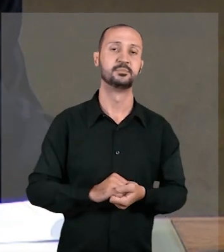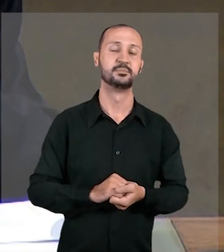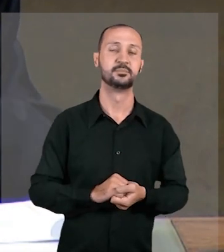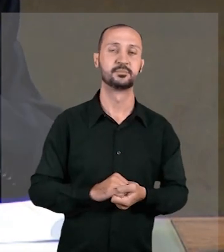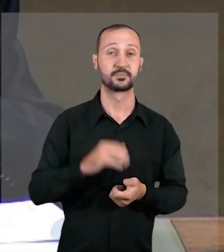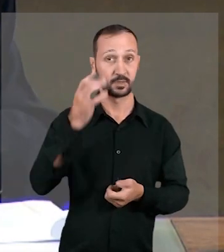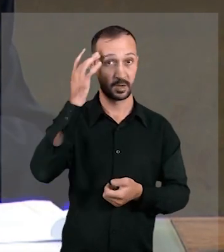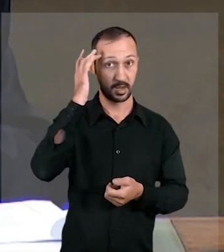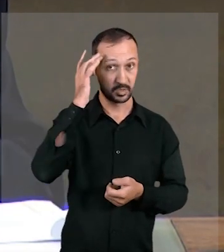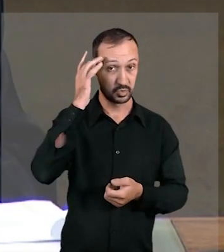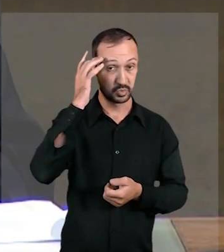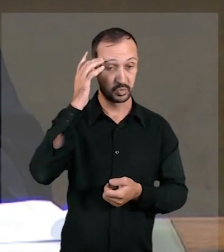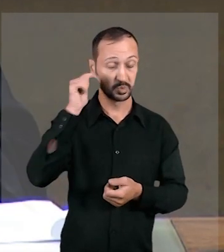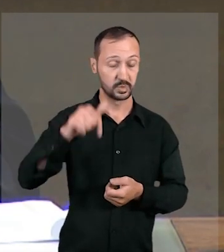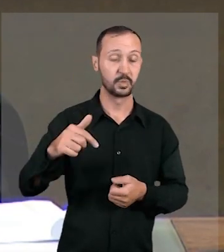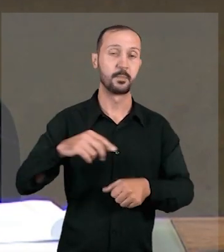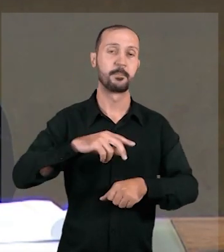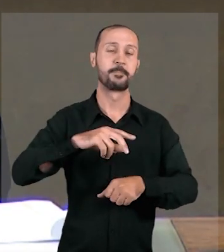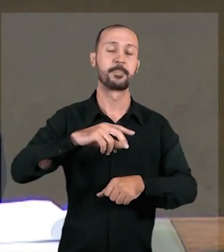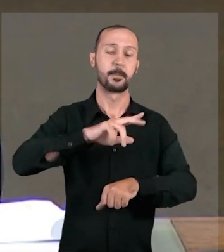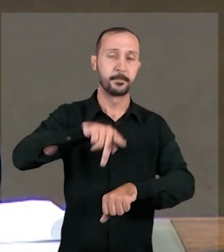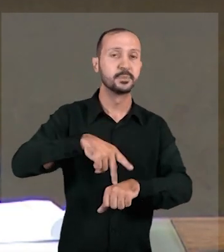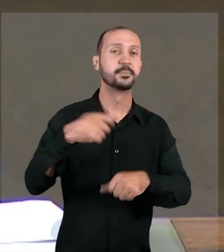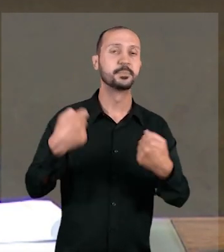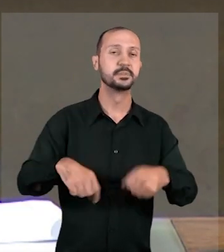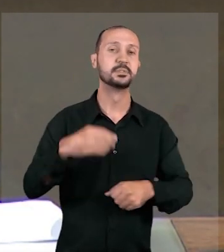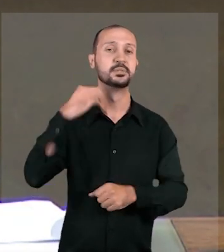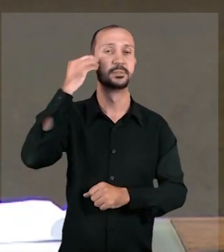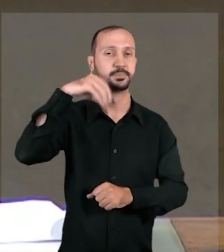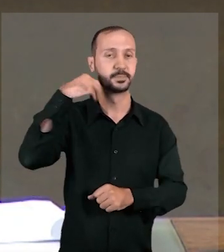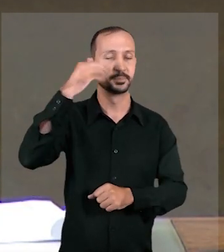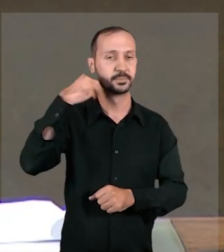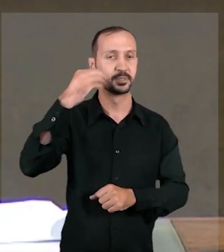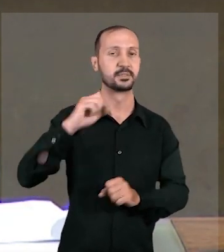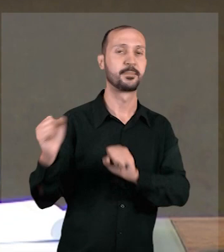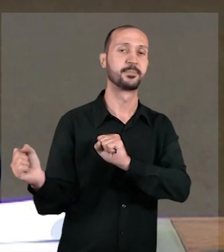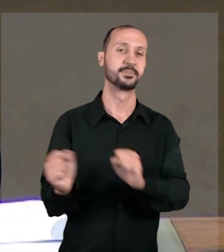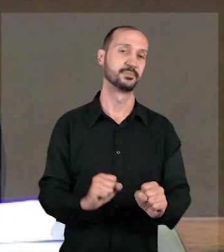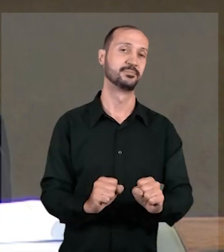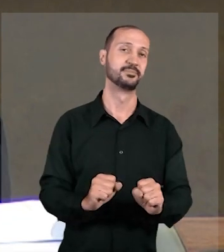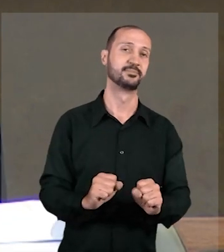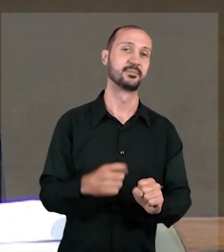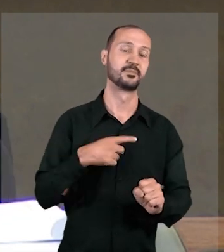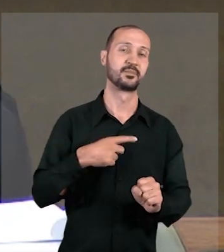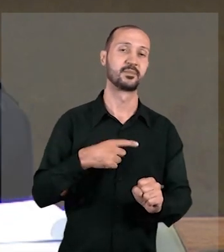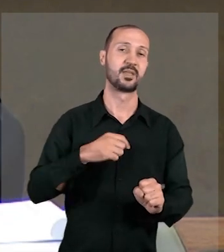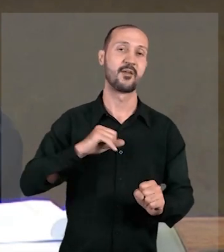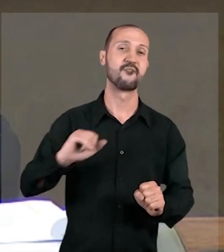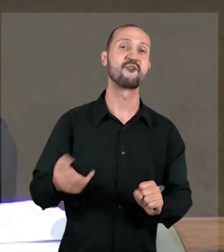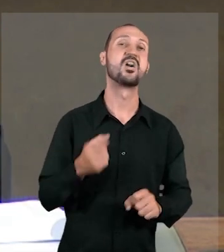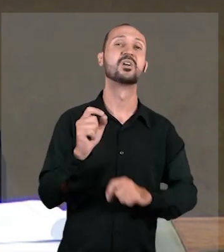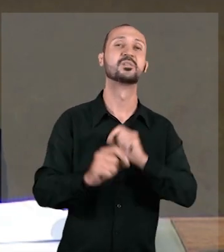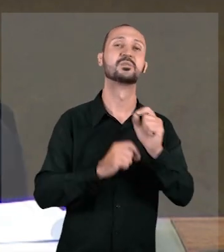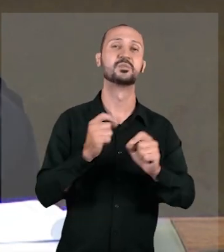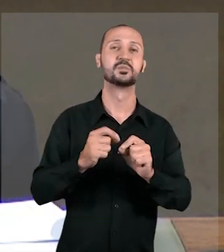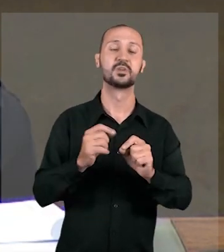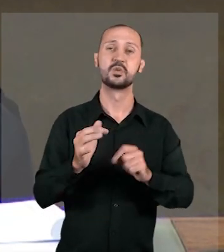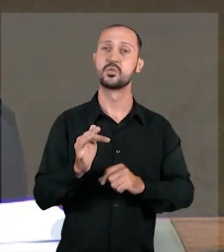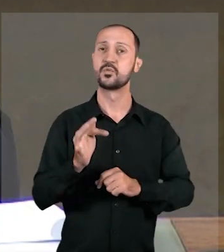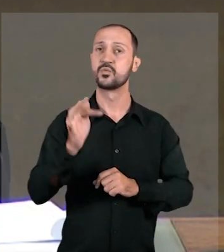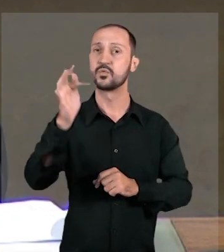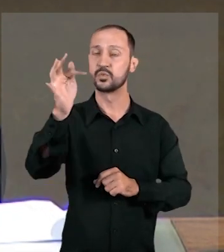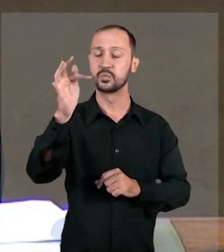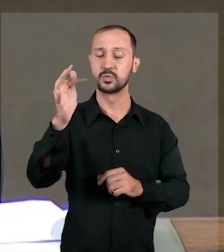que também o país deveria experimentar essa possibilidade. E ainda com a vantagem, a gente não sabe prever o futuro,